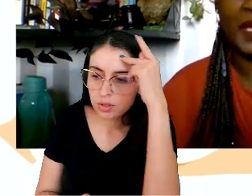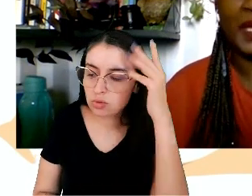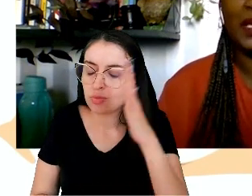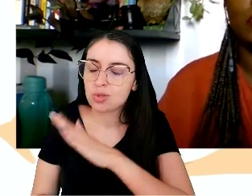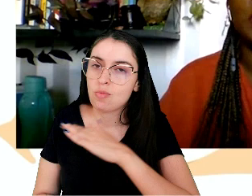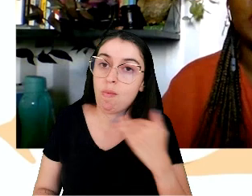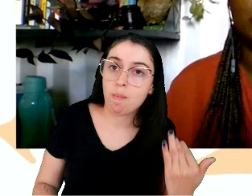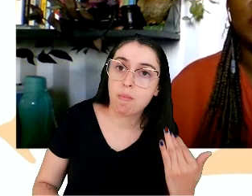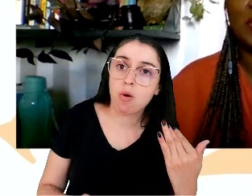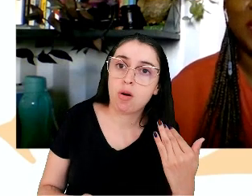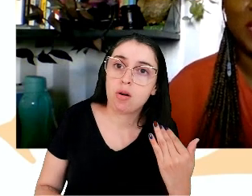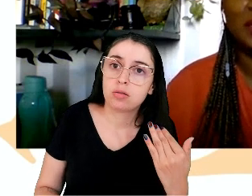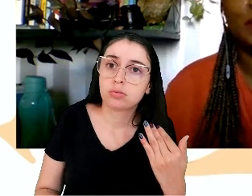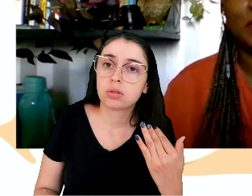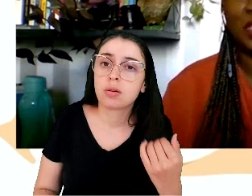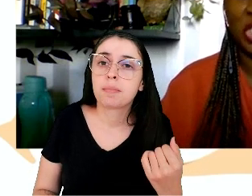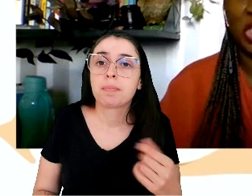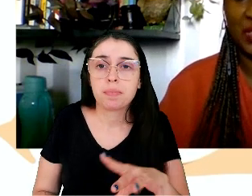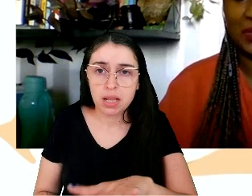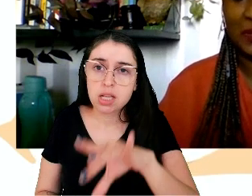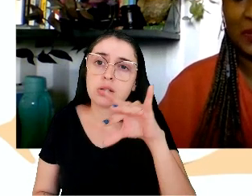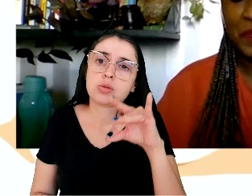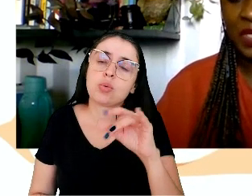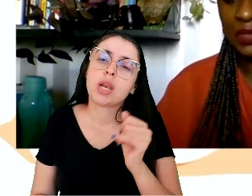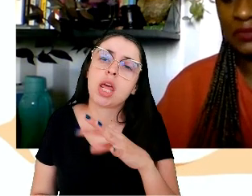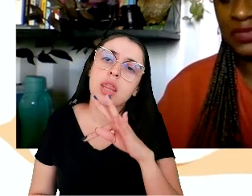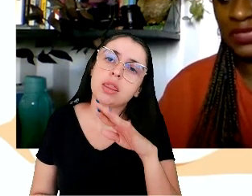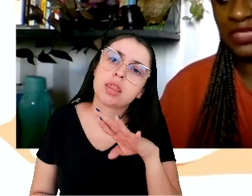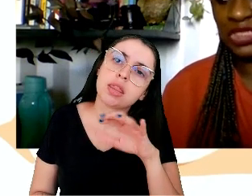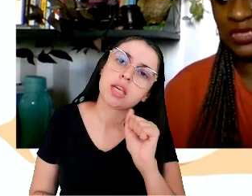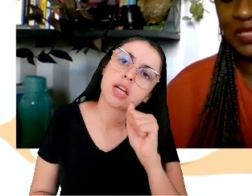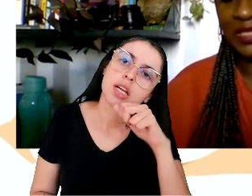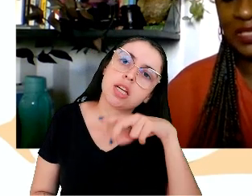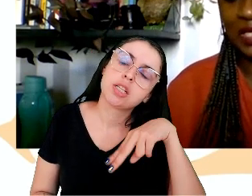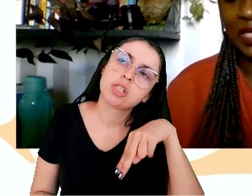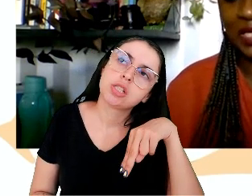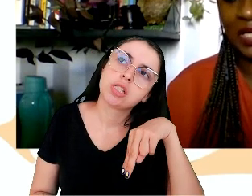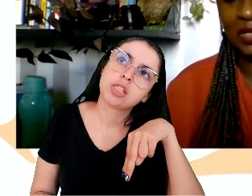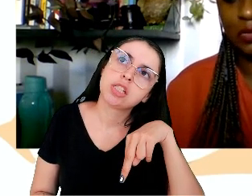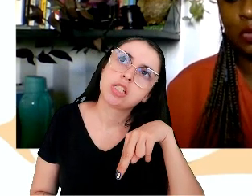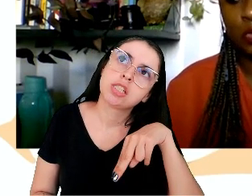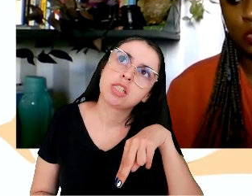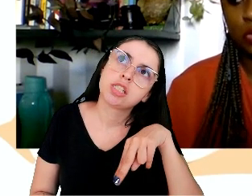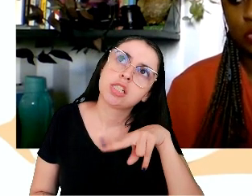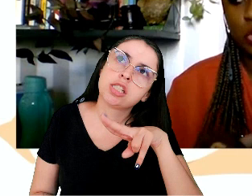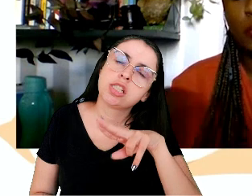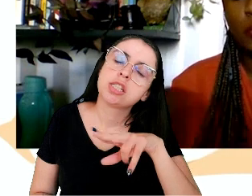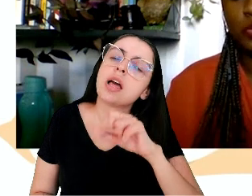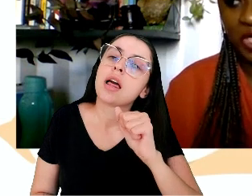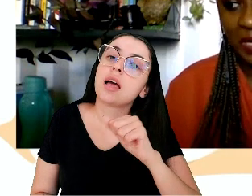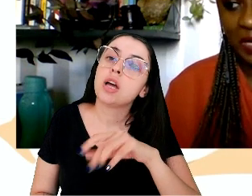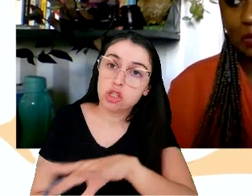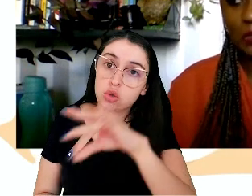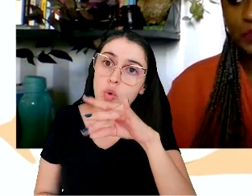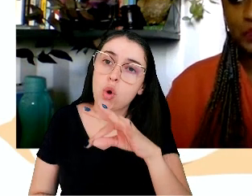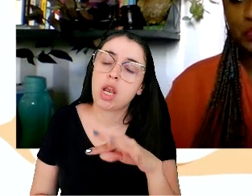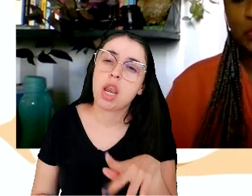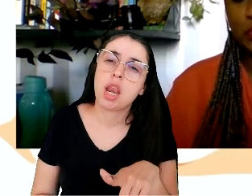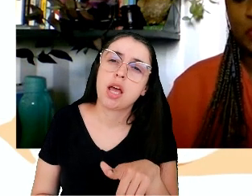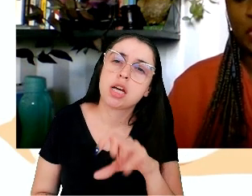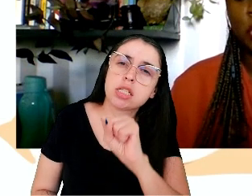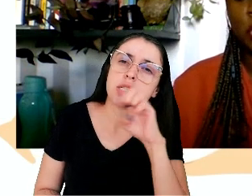mortas pela condição de serem transgêneros. Então, você imagina que, num escopo